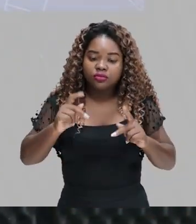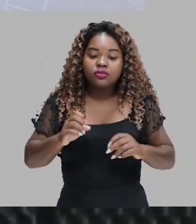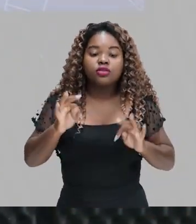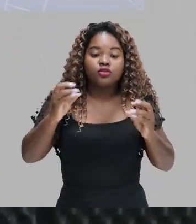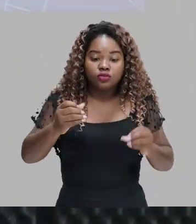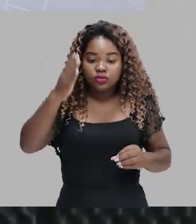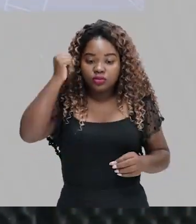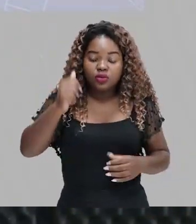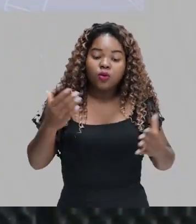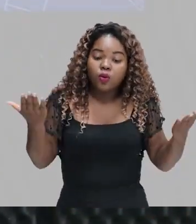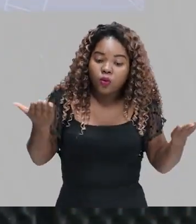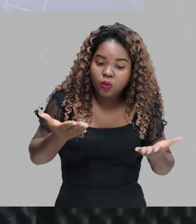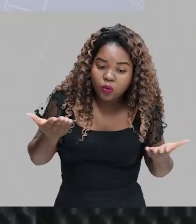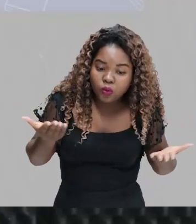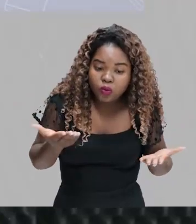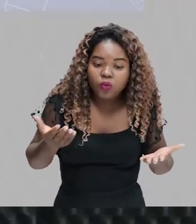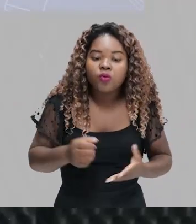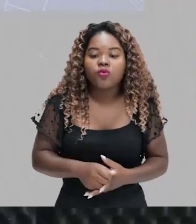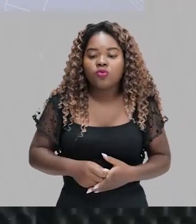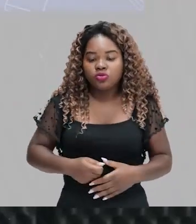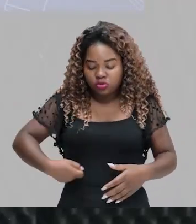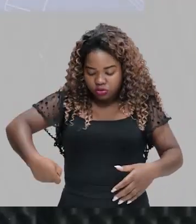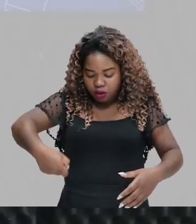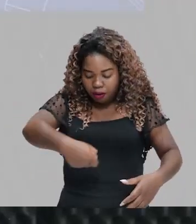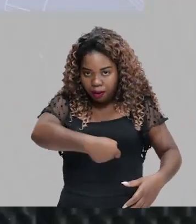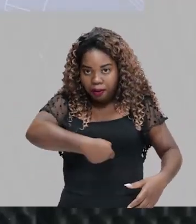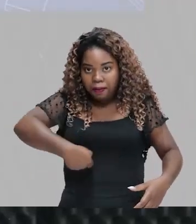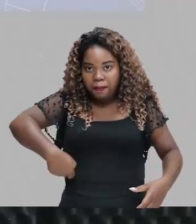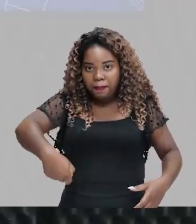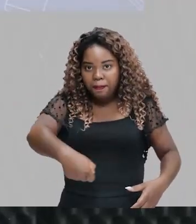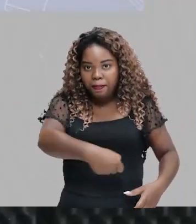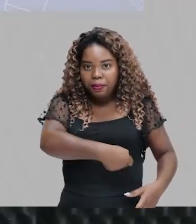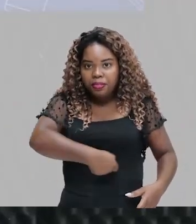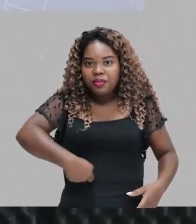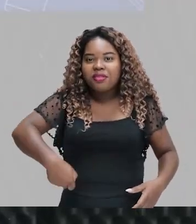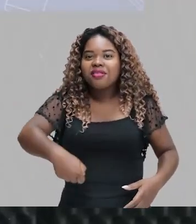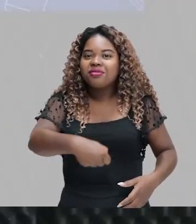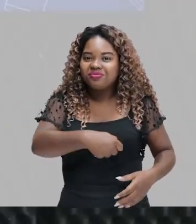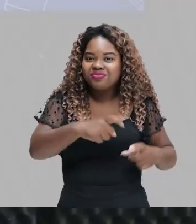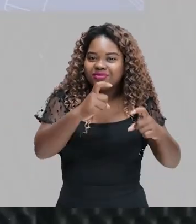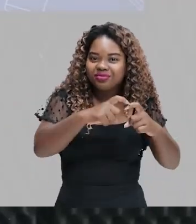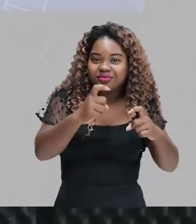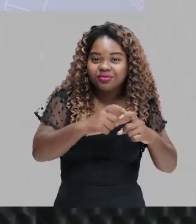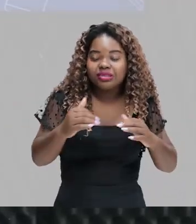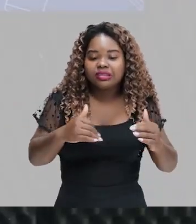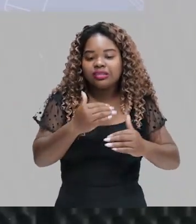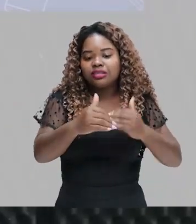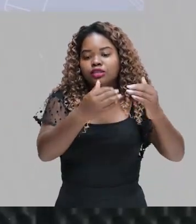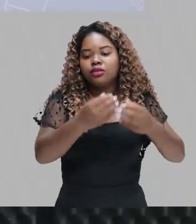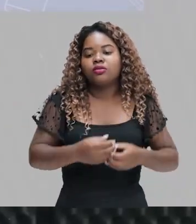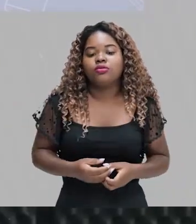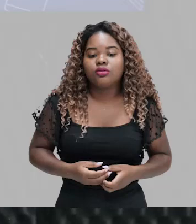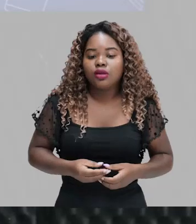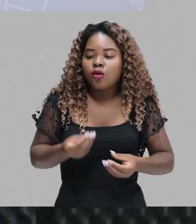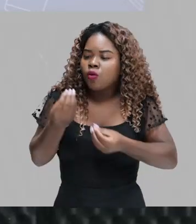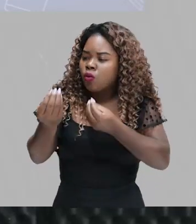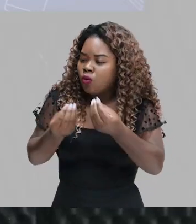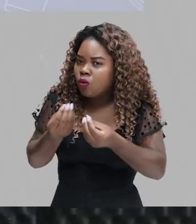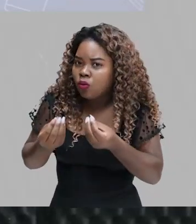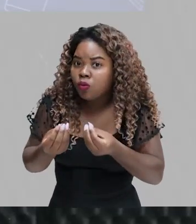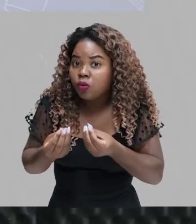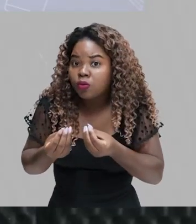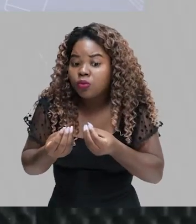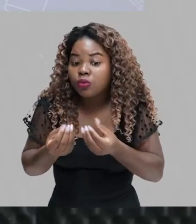Hoje, com uma ultrassonografia, numa sala de cirurgia, a gente estudou isso no livro de ciência. Como é que ele fez isso no século